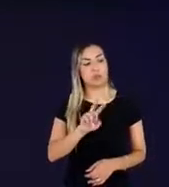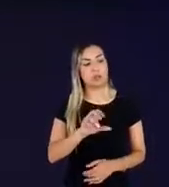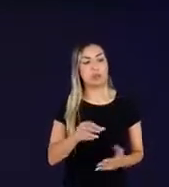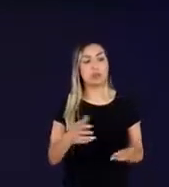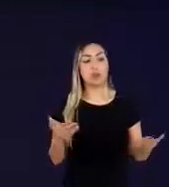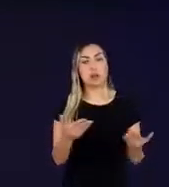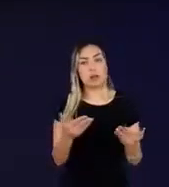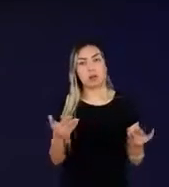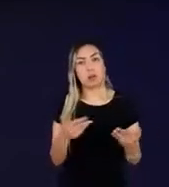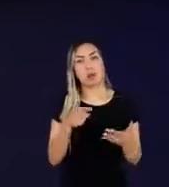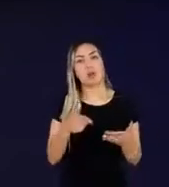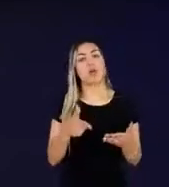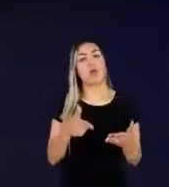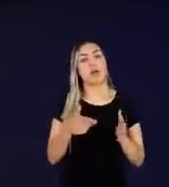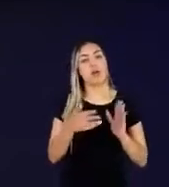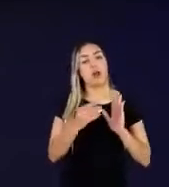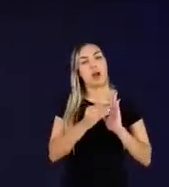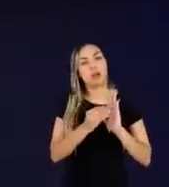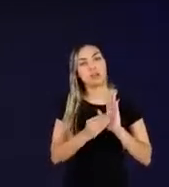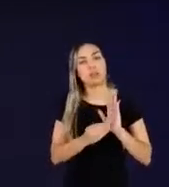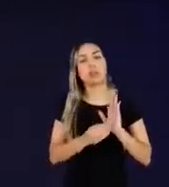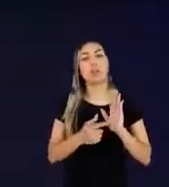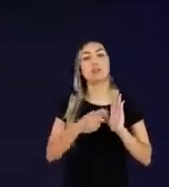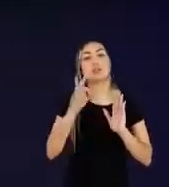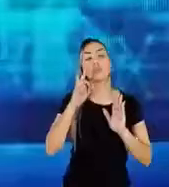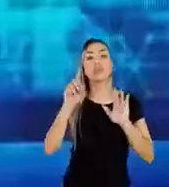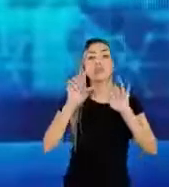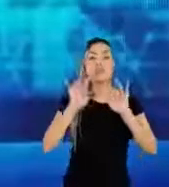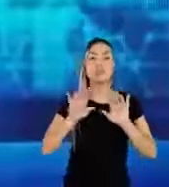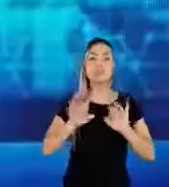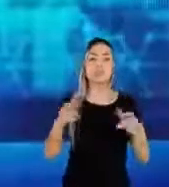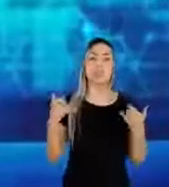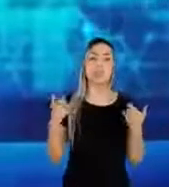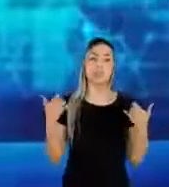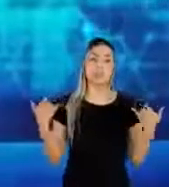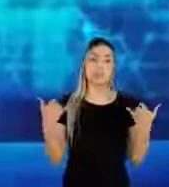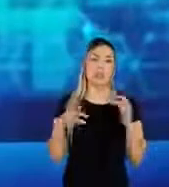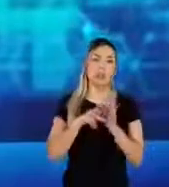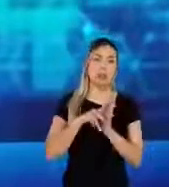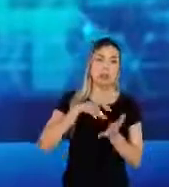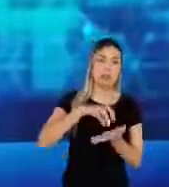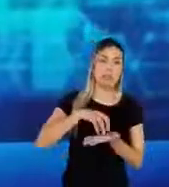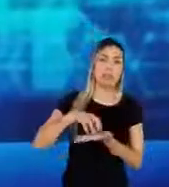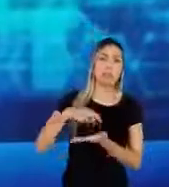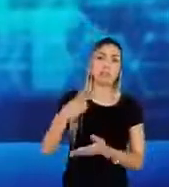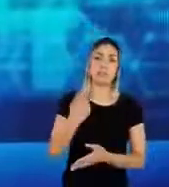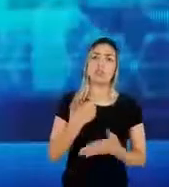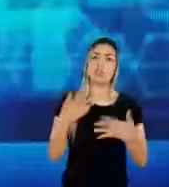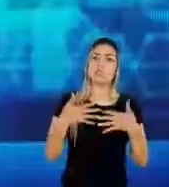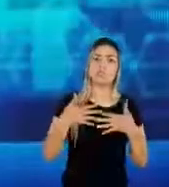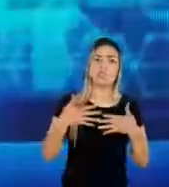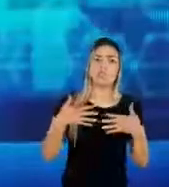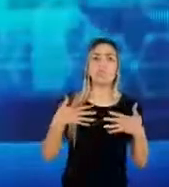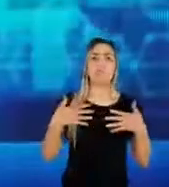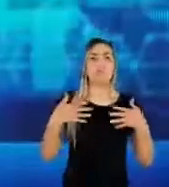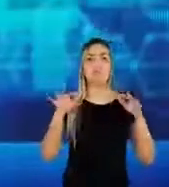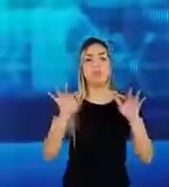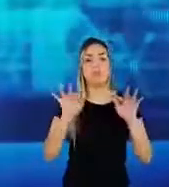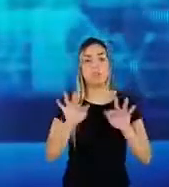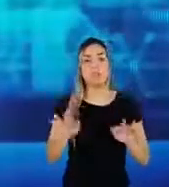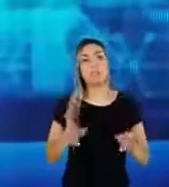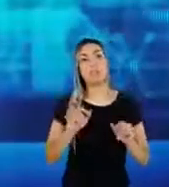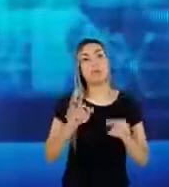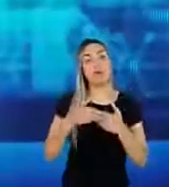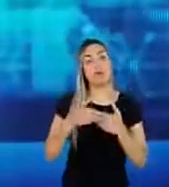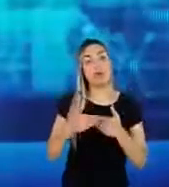até nesse dia de aniversário da agência, a gente muito satisfeito fica pelo fato de, em